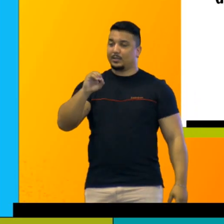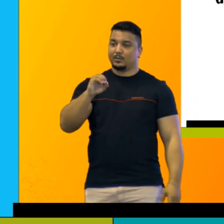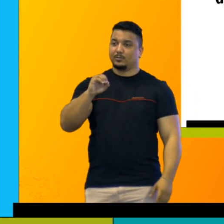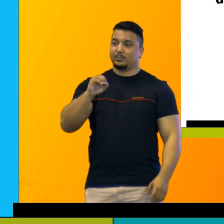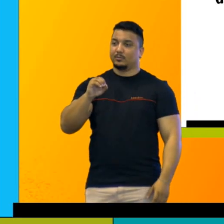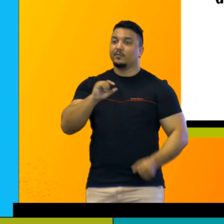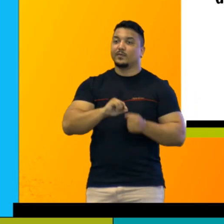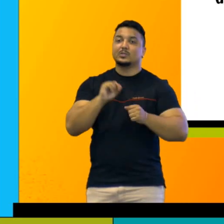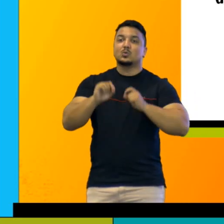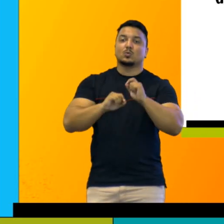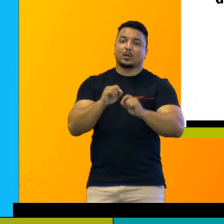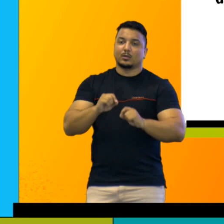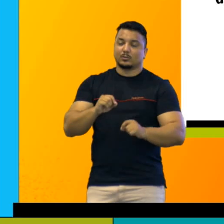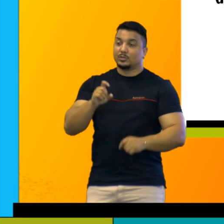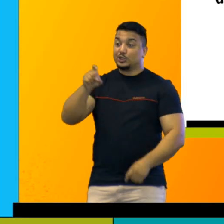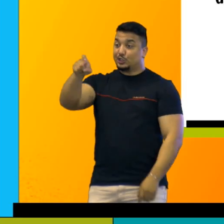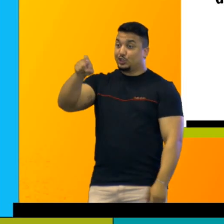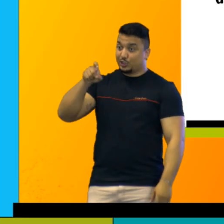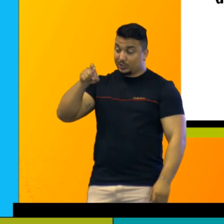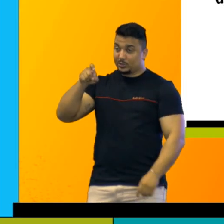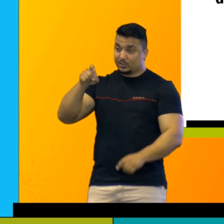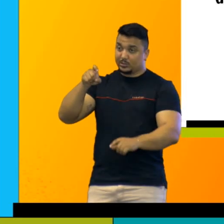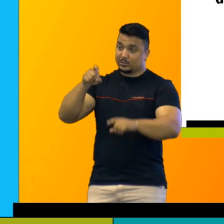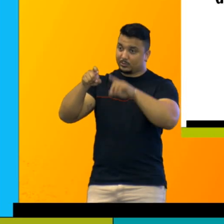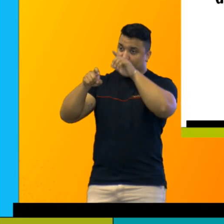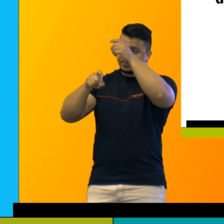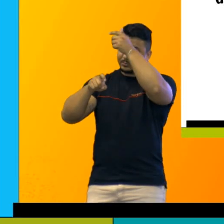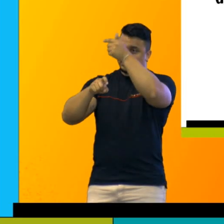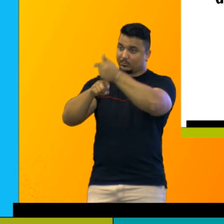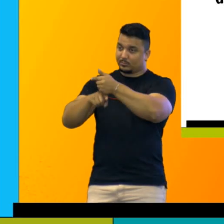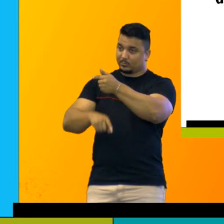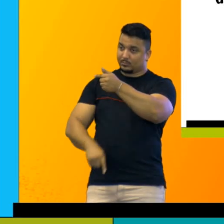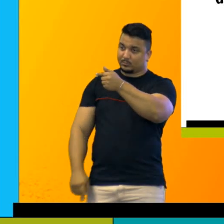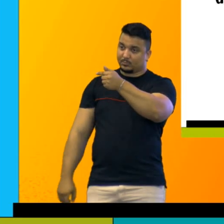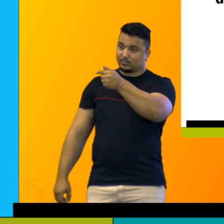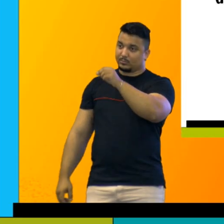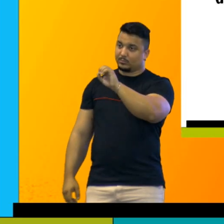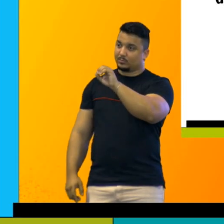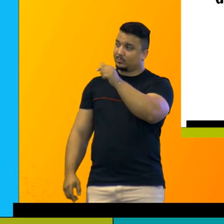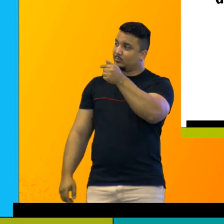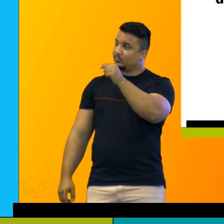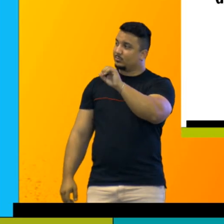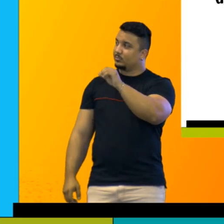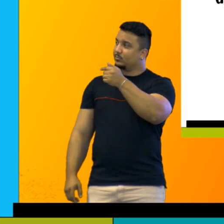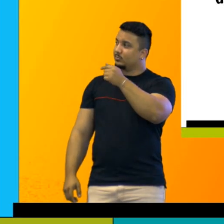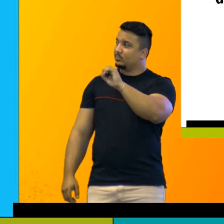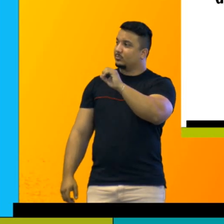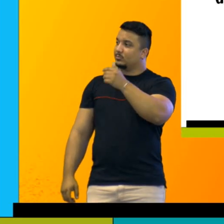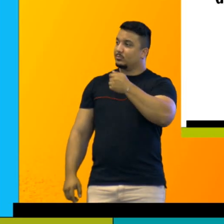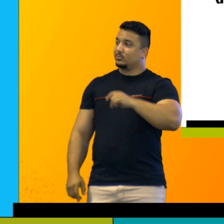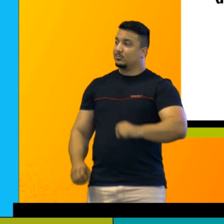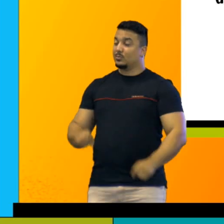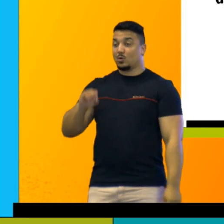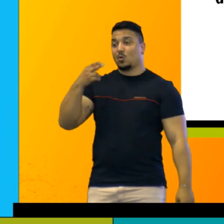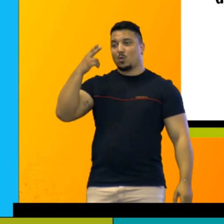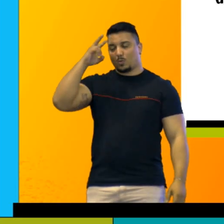o quê? Trocar o X por 70. Pronto. Ou ele podia perguntar assim: